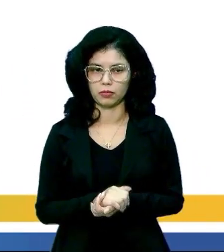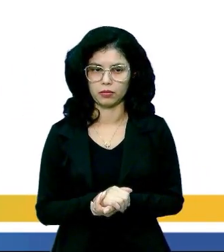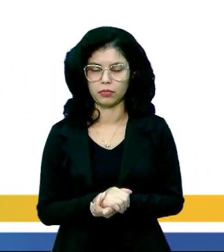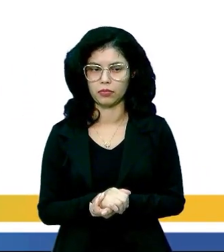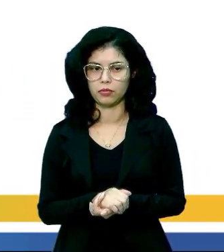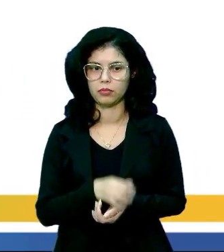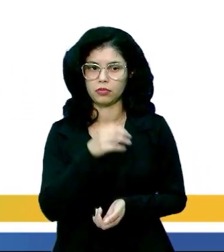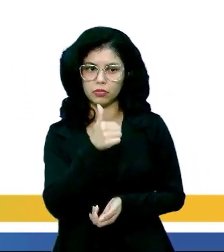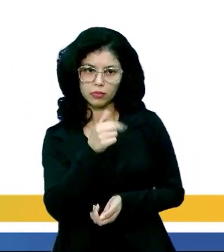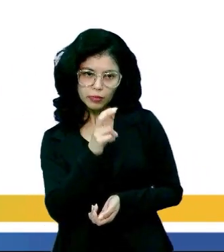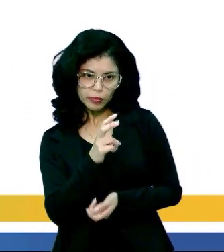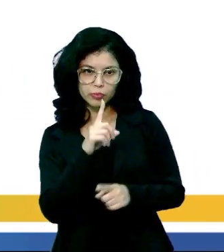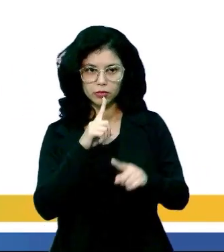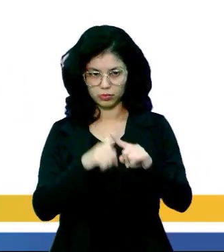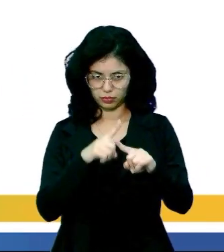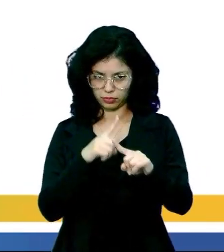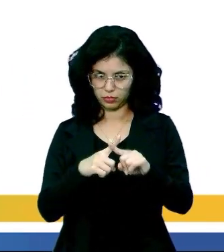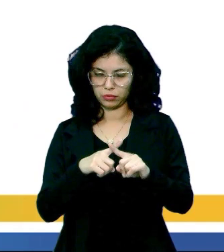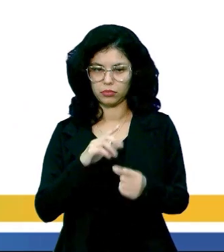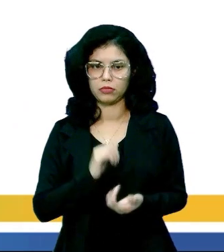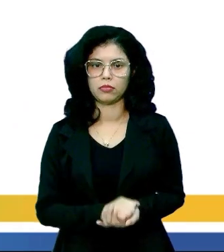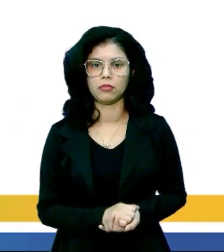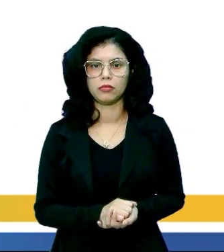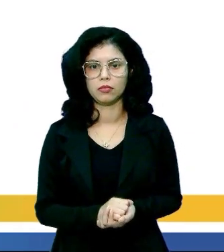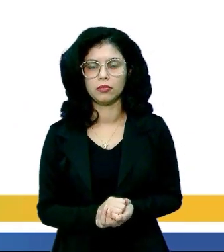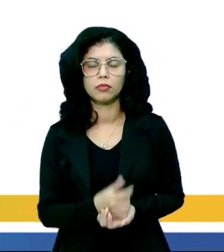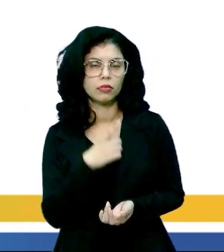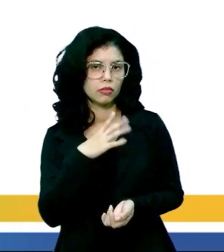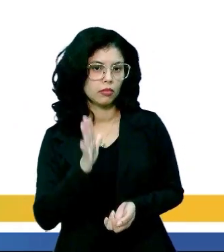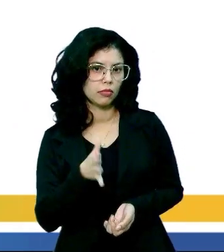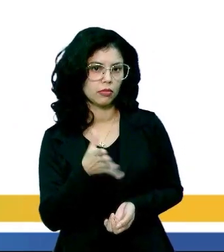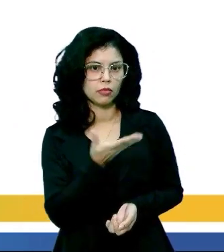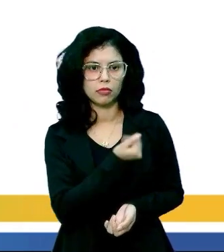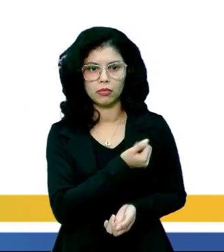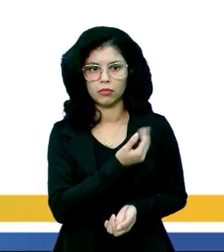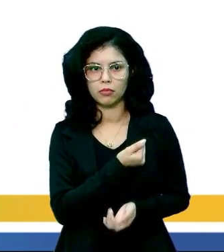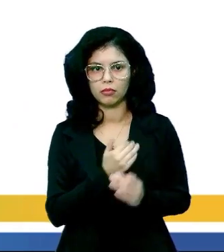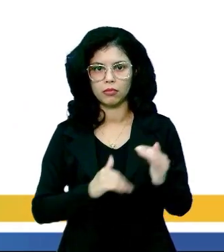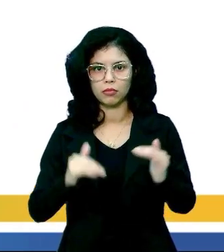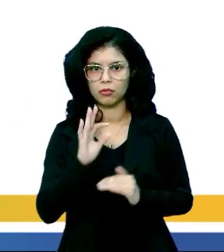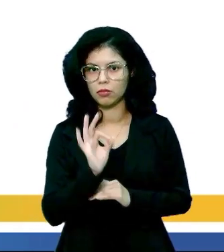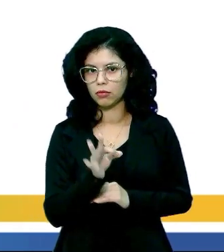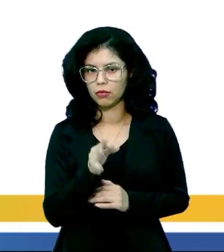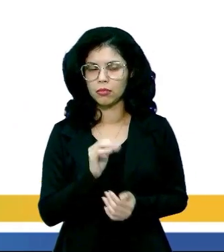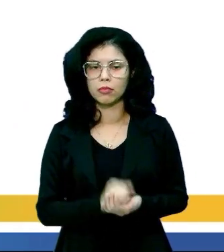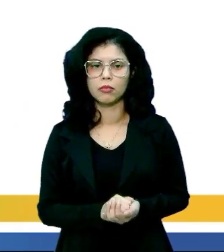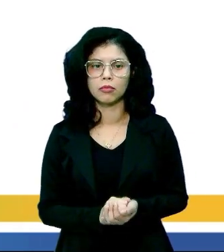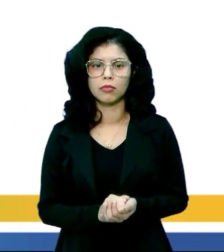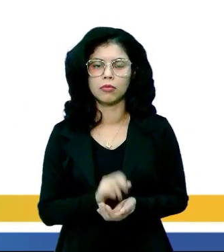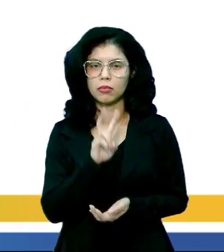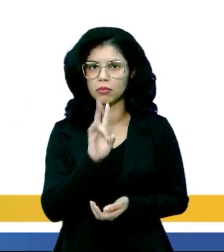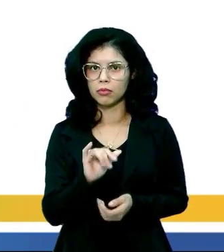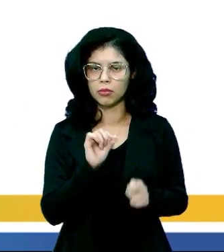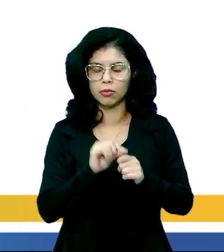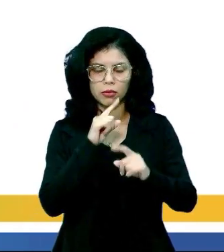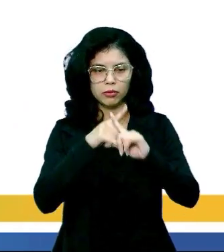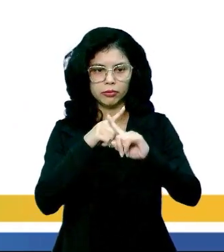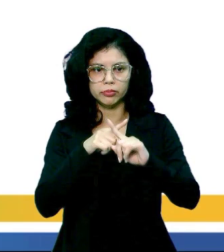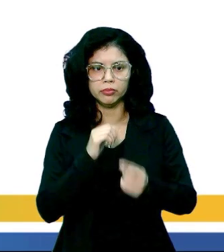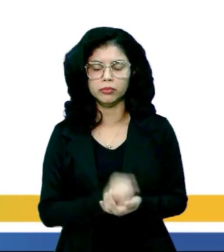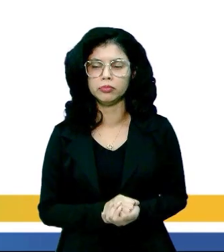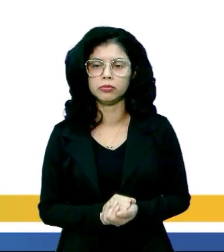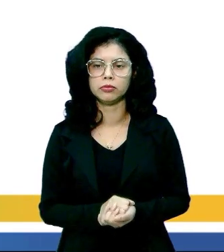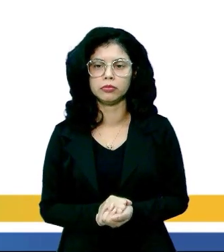distância real olha aí, a gente já tem uma numeração lá em cima, certo? Então, a gente vai só fazer uma